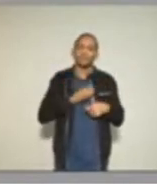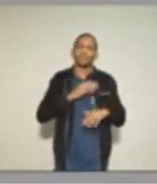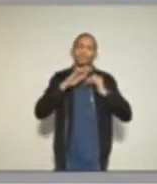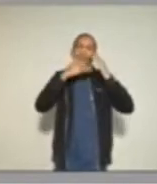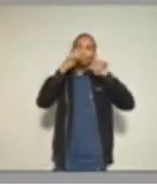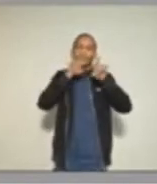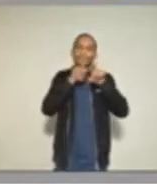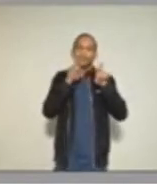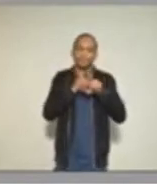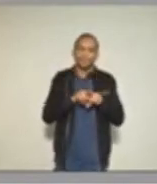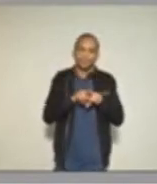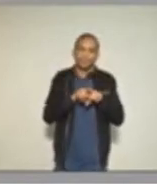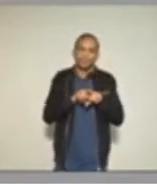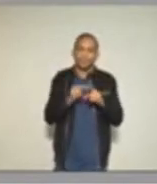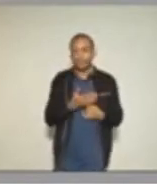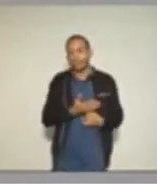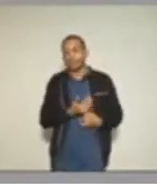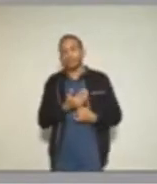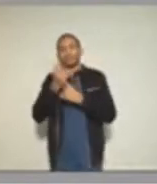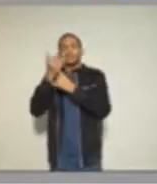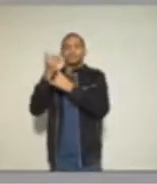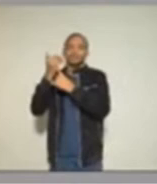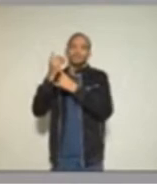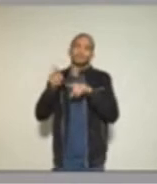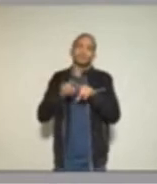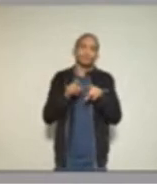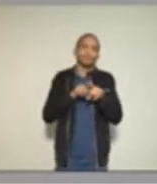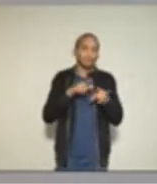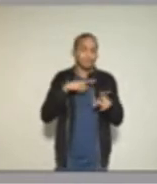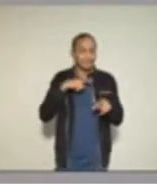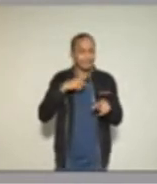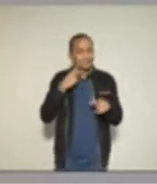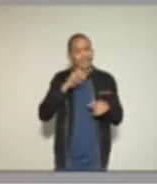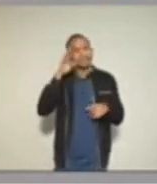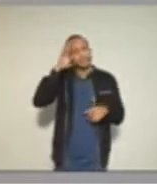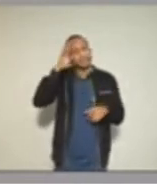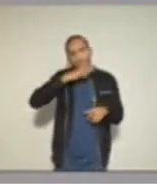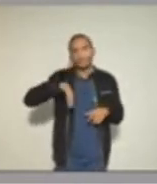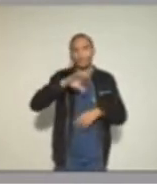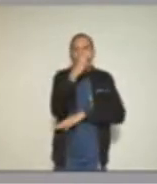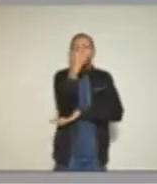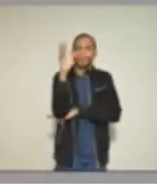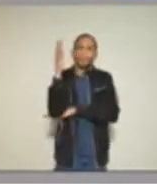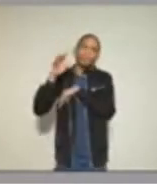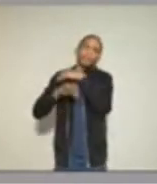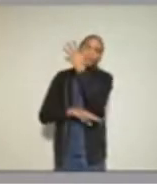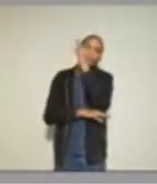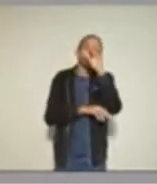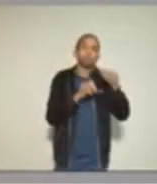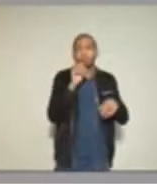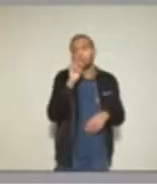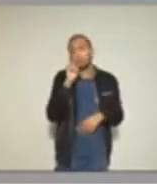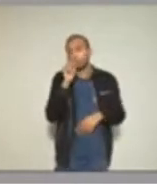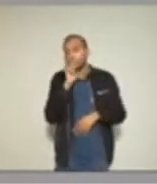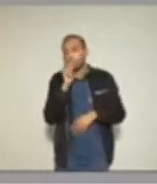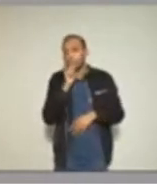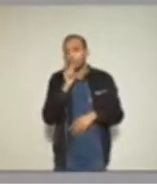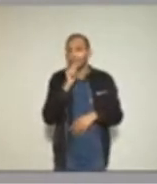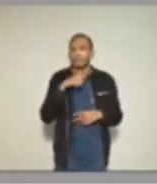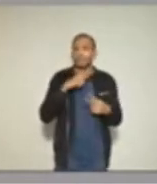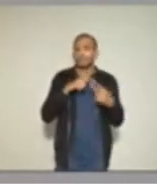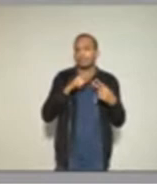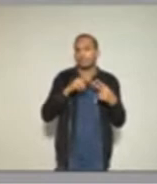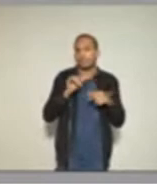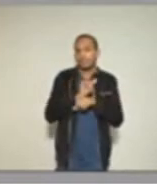avanço tecnológico, de enfrentar os desafios ambientais ou não. Nós temos dois